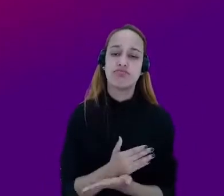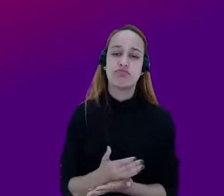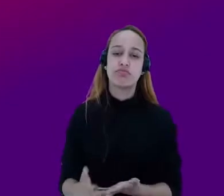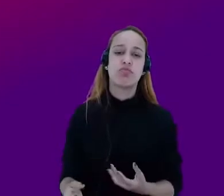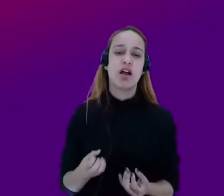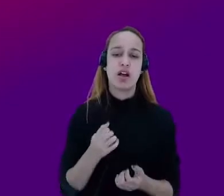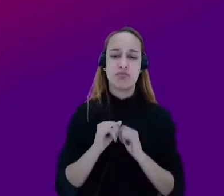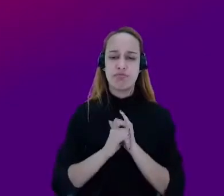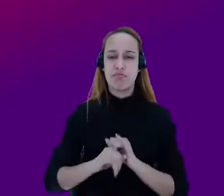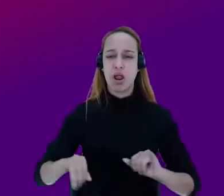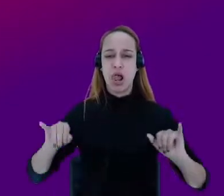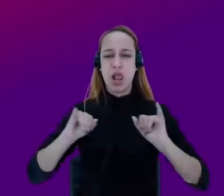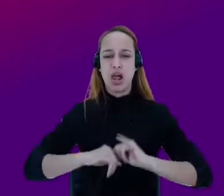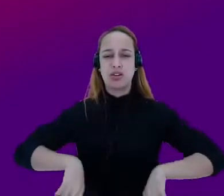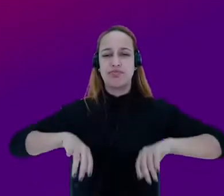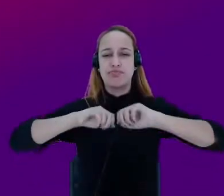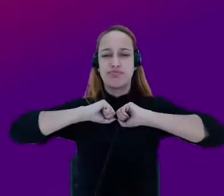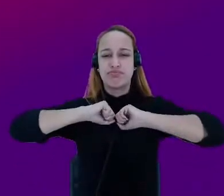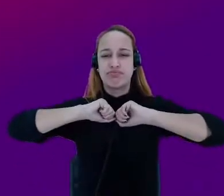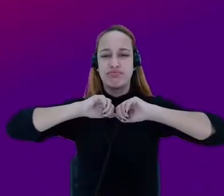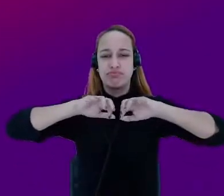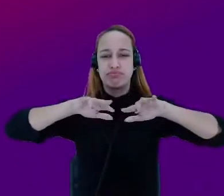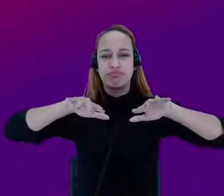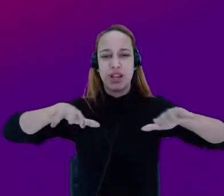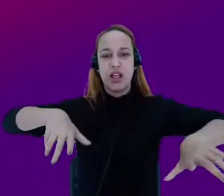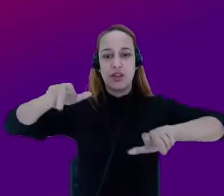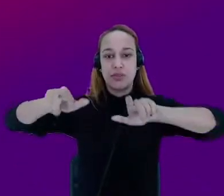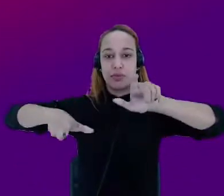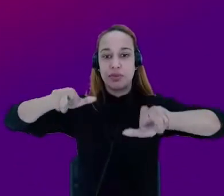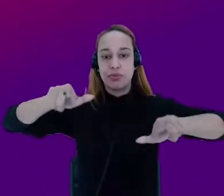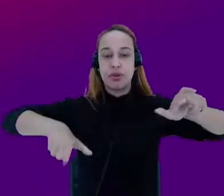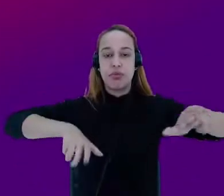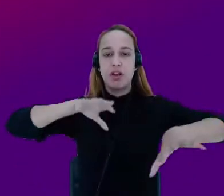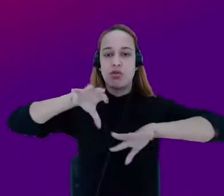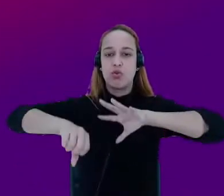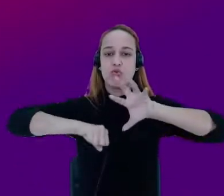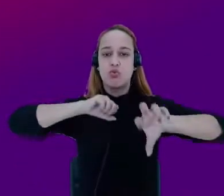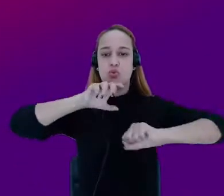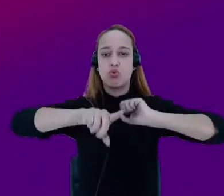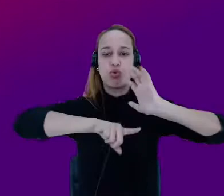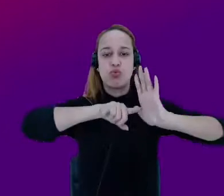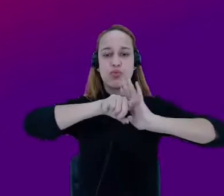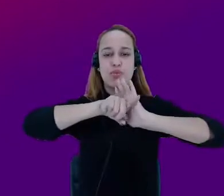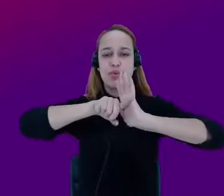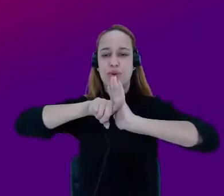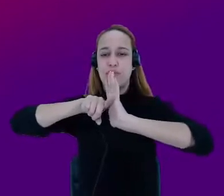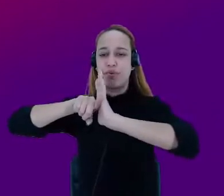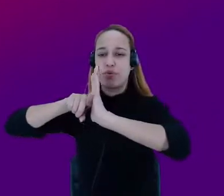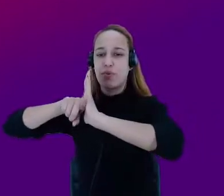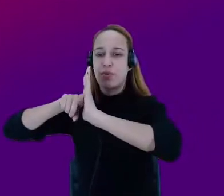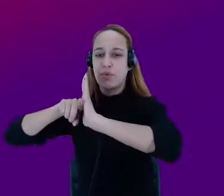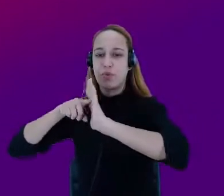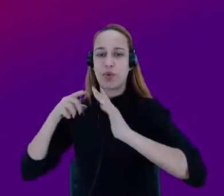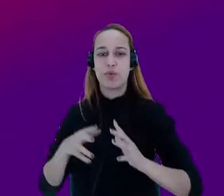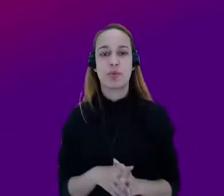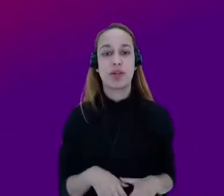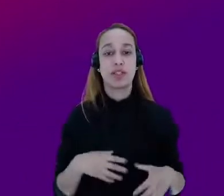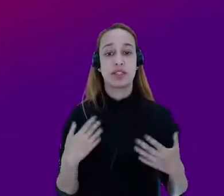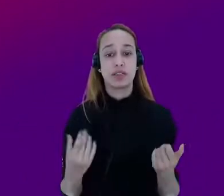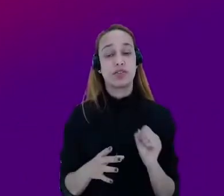informações de uma forma um pouco mais popular e as pessoas começam a procurar esse tipo de alternativa. O seguro